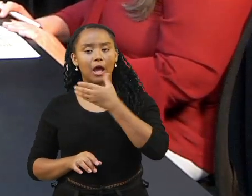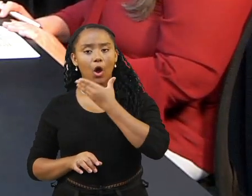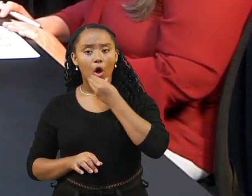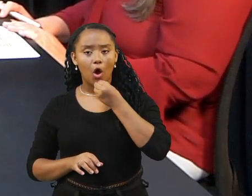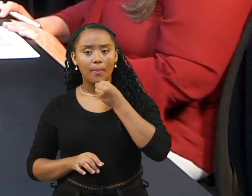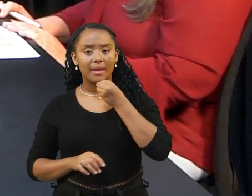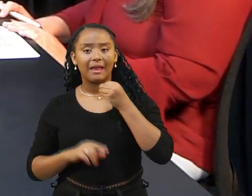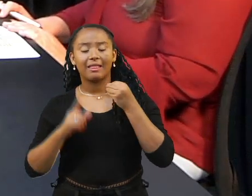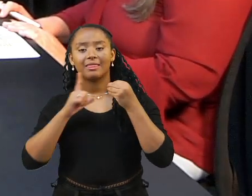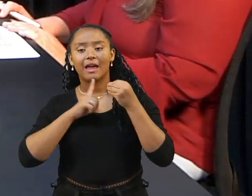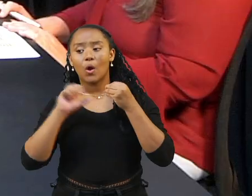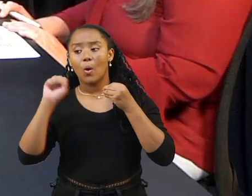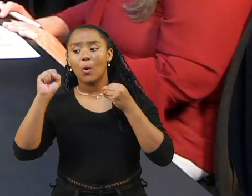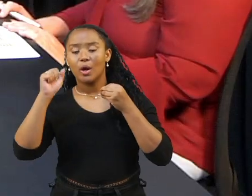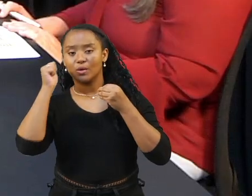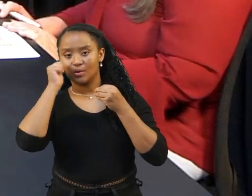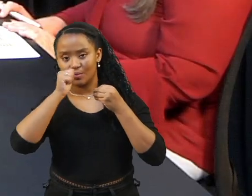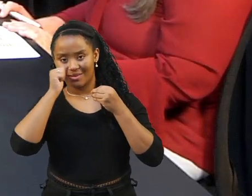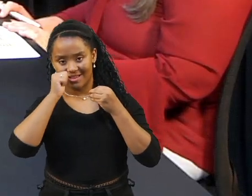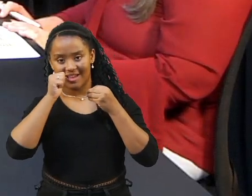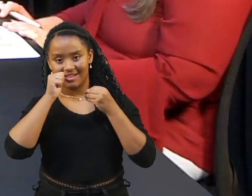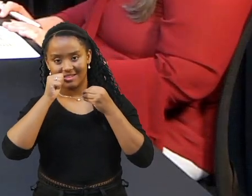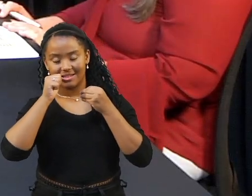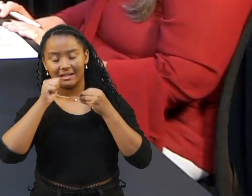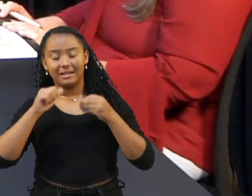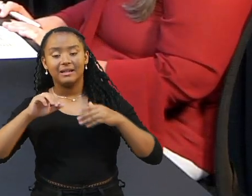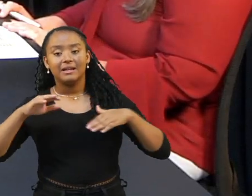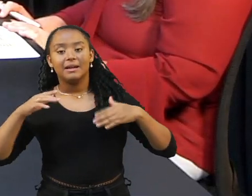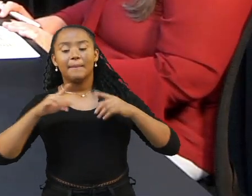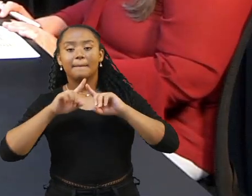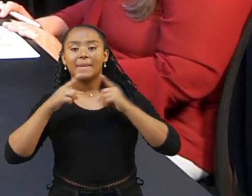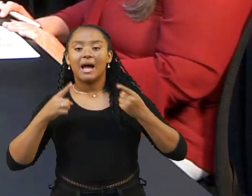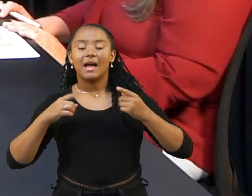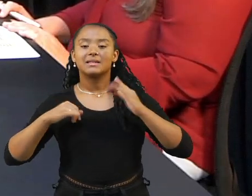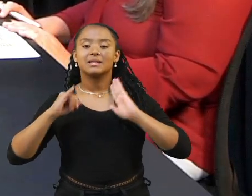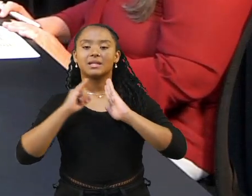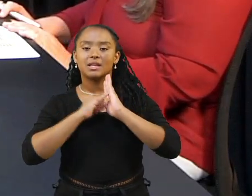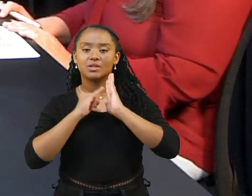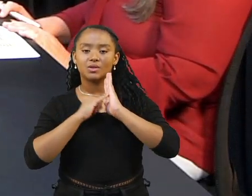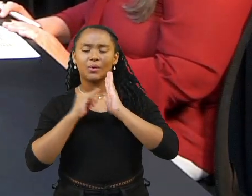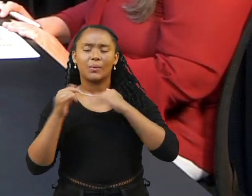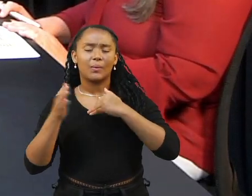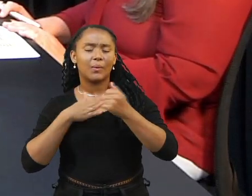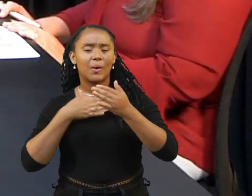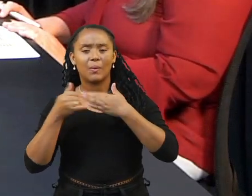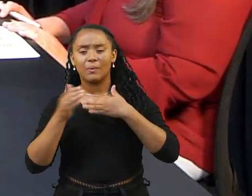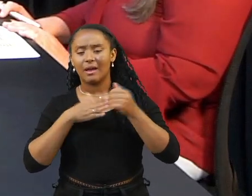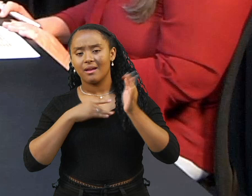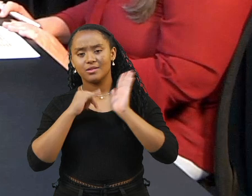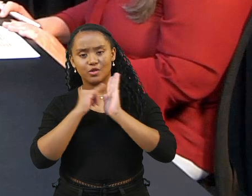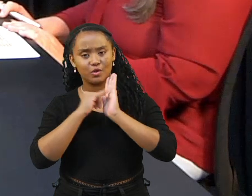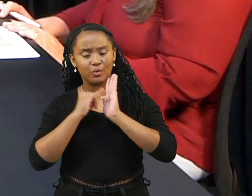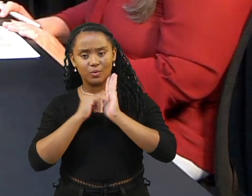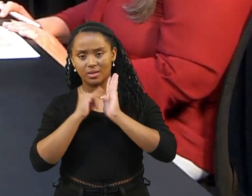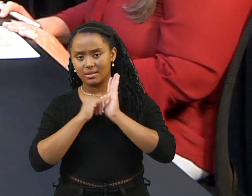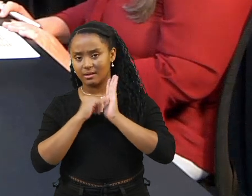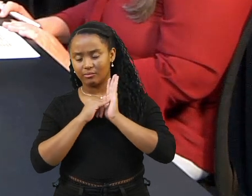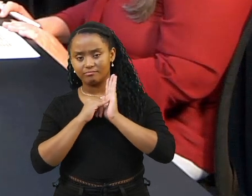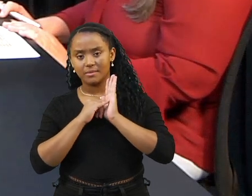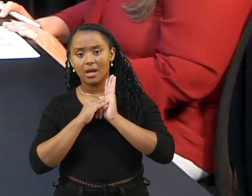8 mulheres, maioria nesse sentido. Mas as instituições, quaisquer que